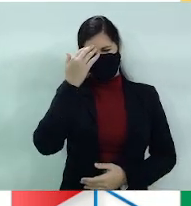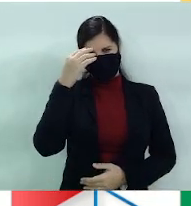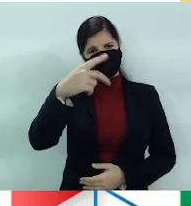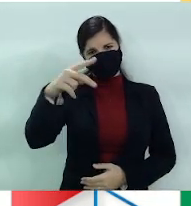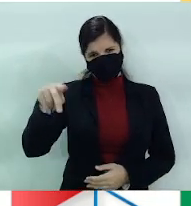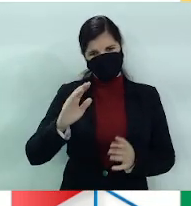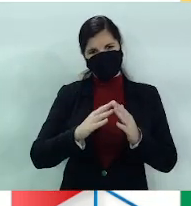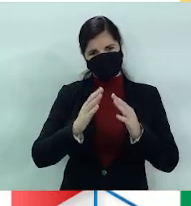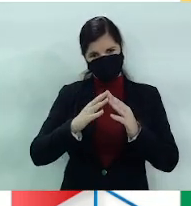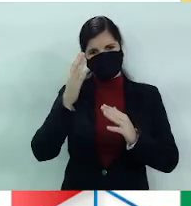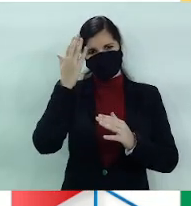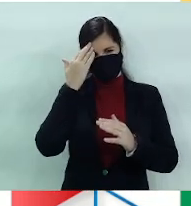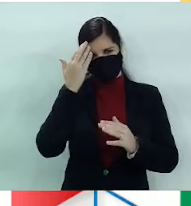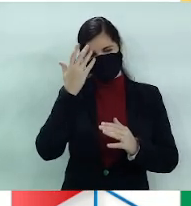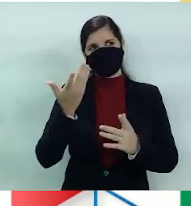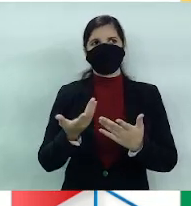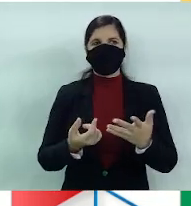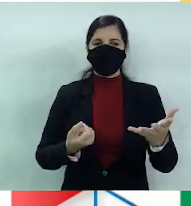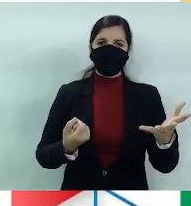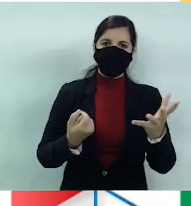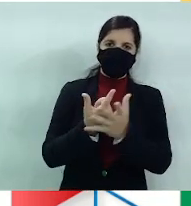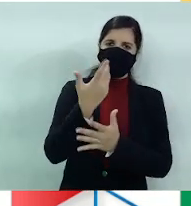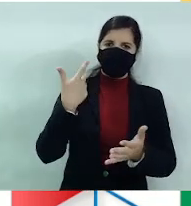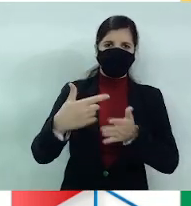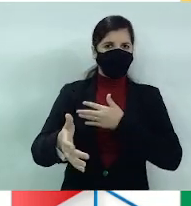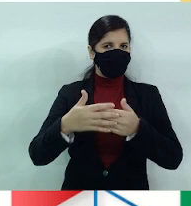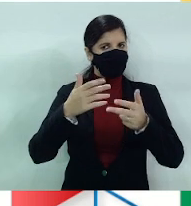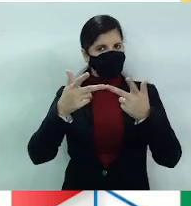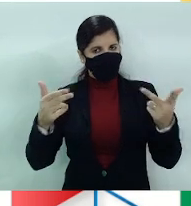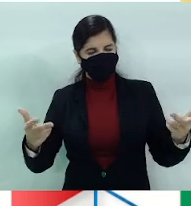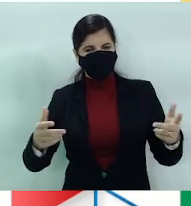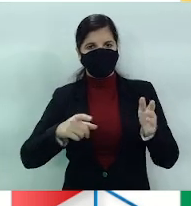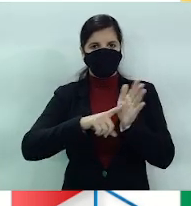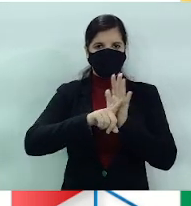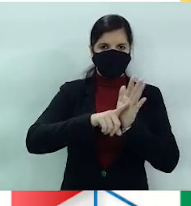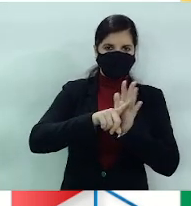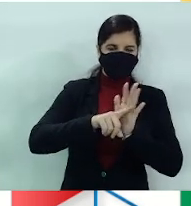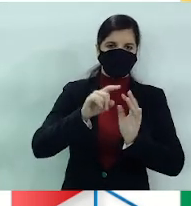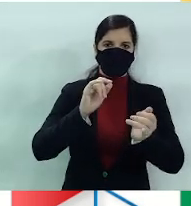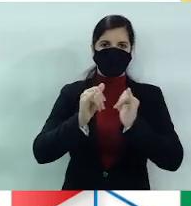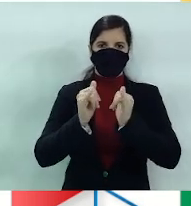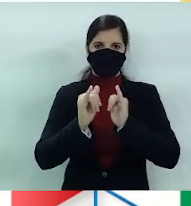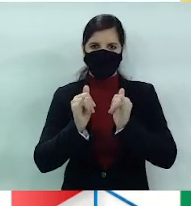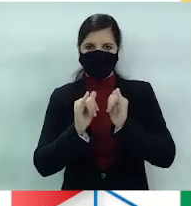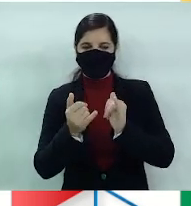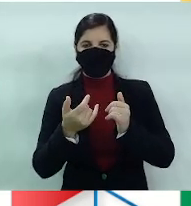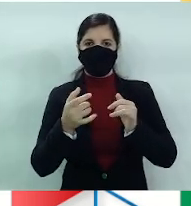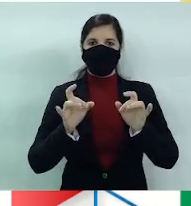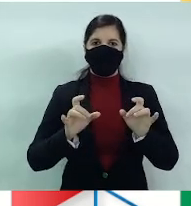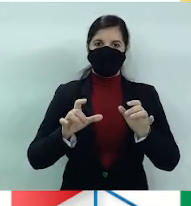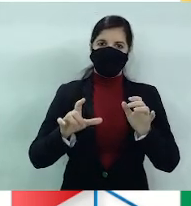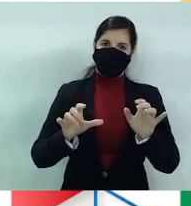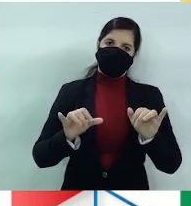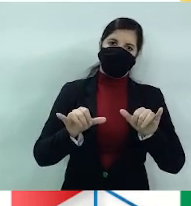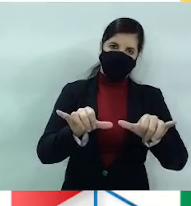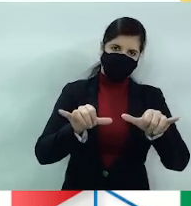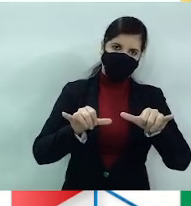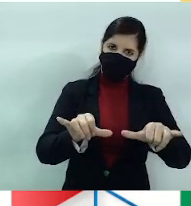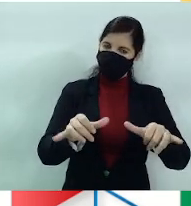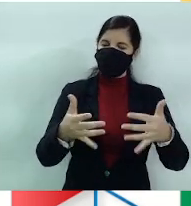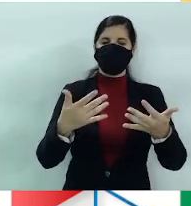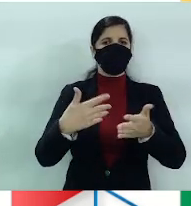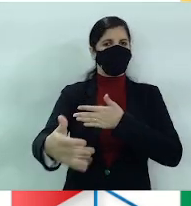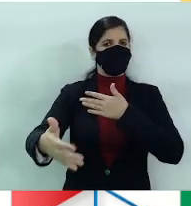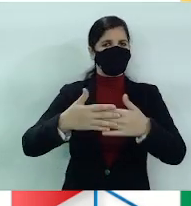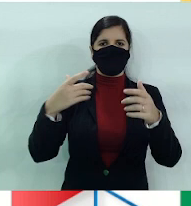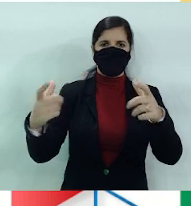casa, quando vai comprar algo, quando está pesquisando um produto, seja na internet, seja no mercado, seja em qualquer